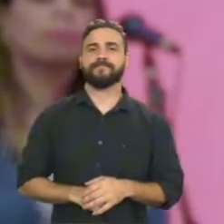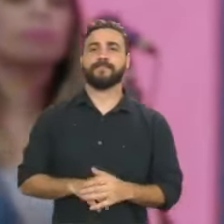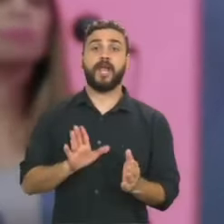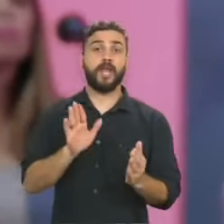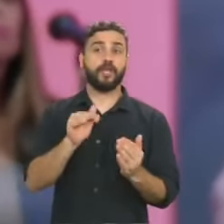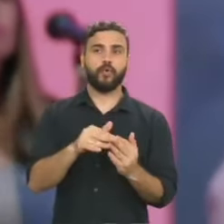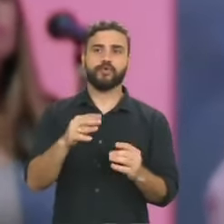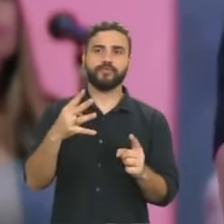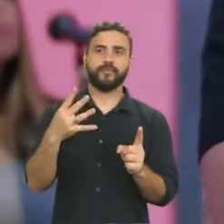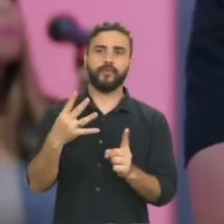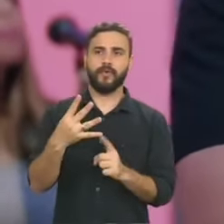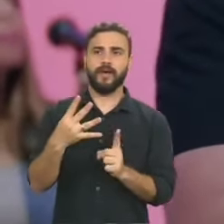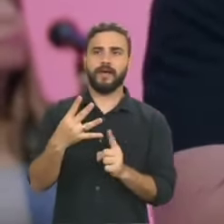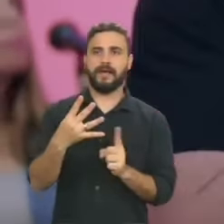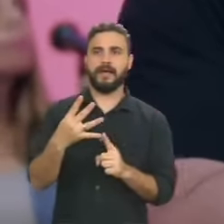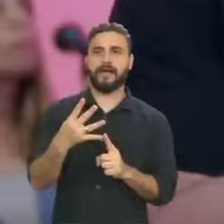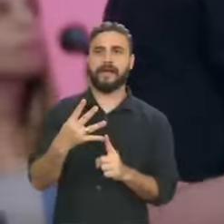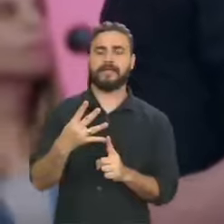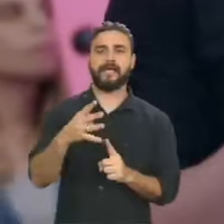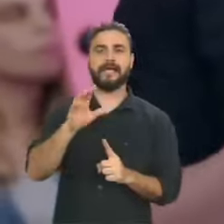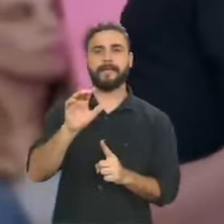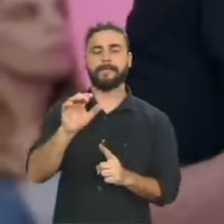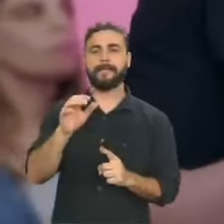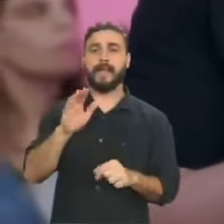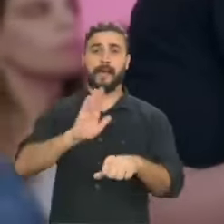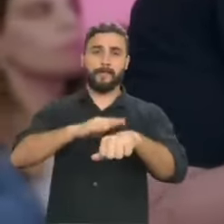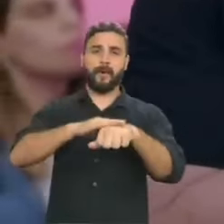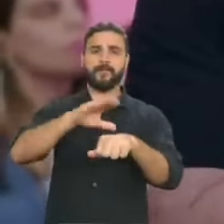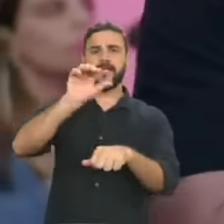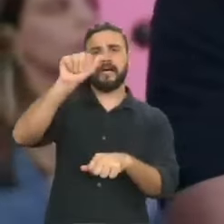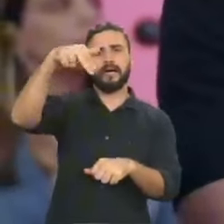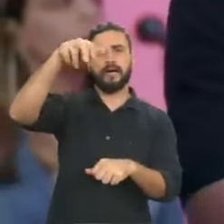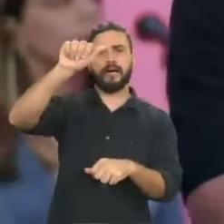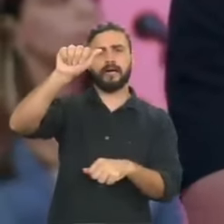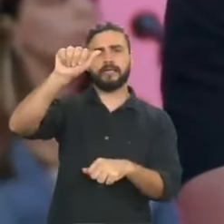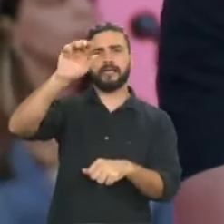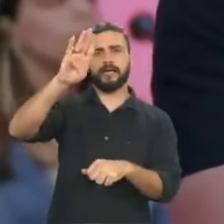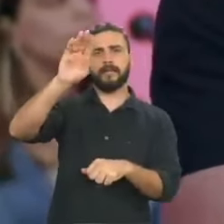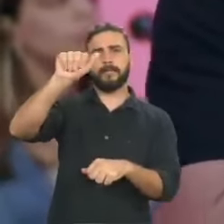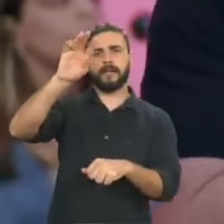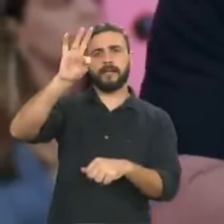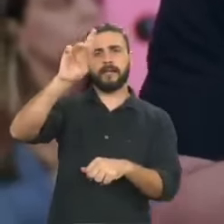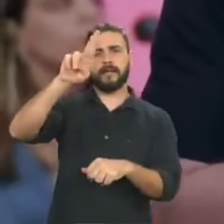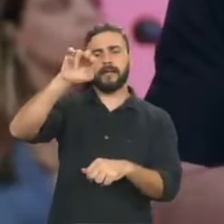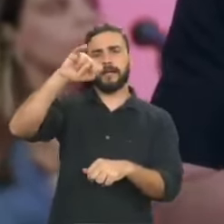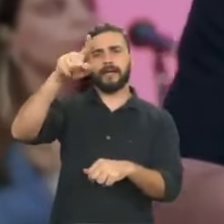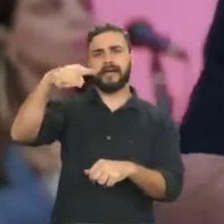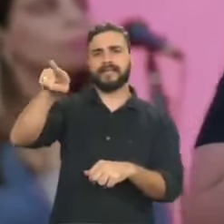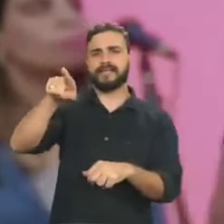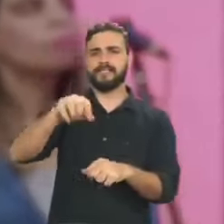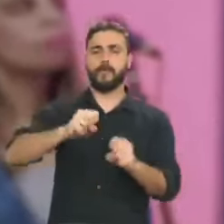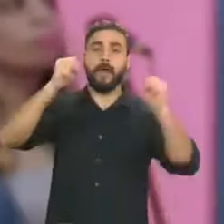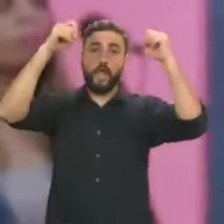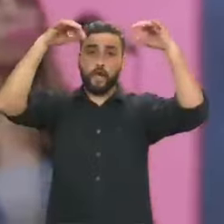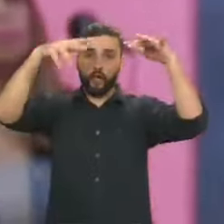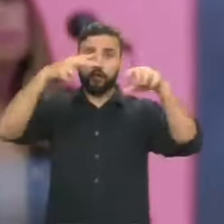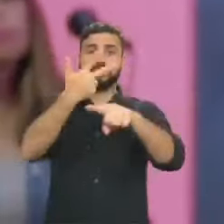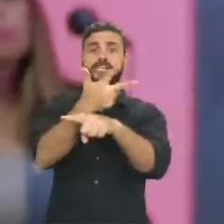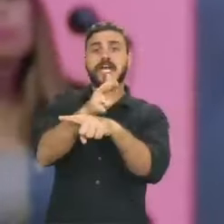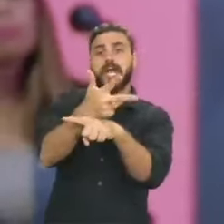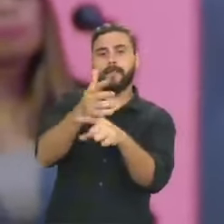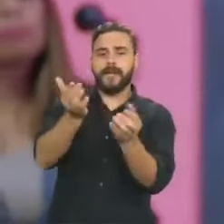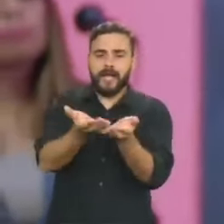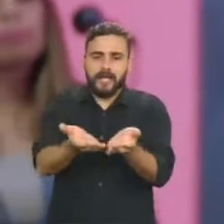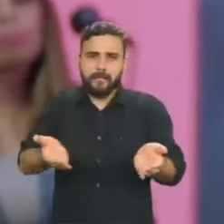nossa amiga Ana Beatriz Marques. Ela fala sobre luz, câmera e bacias. Se encontra